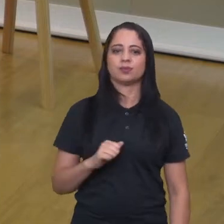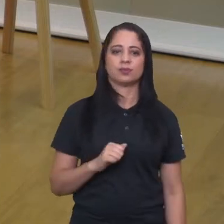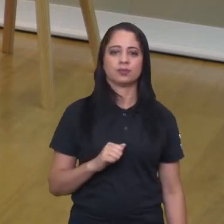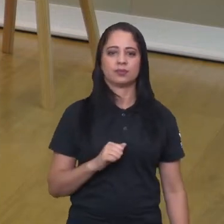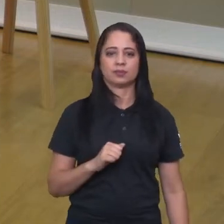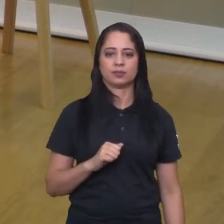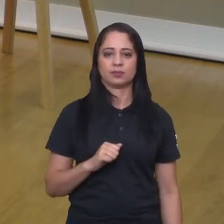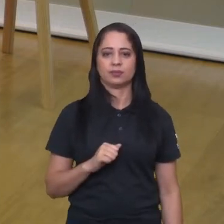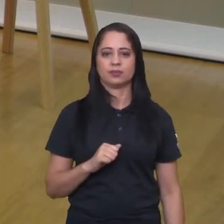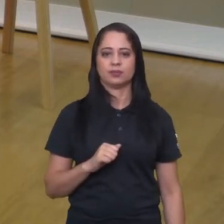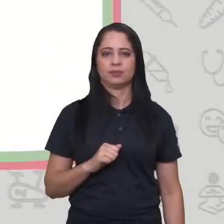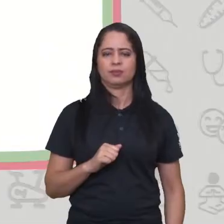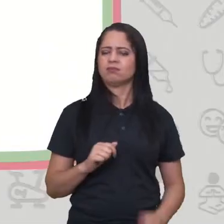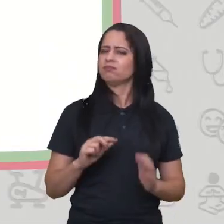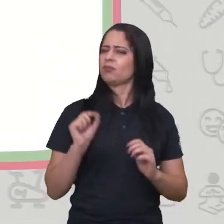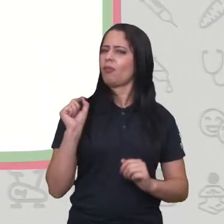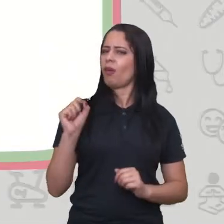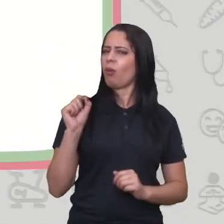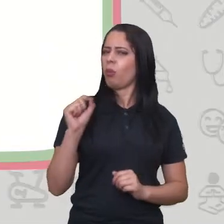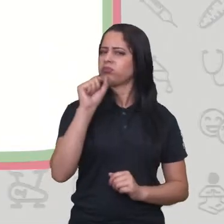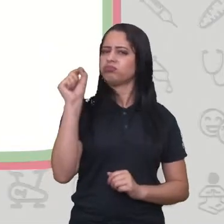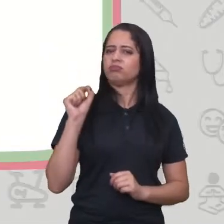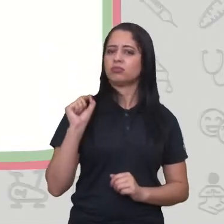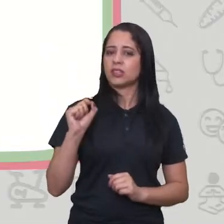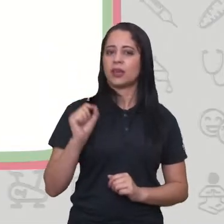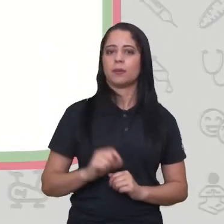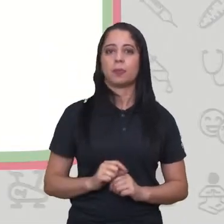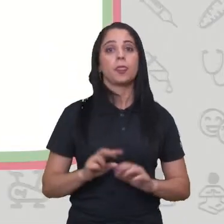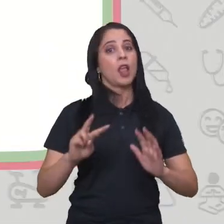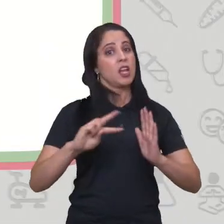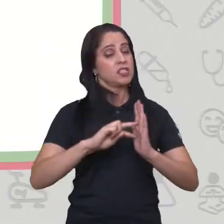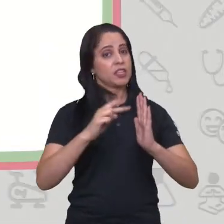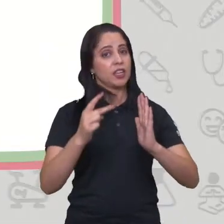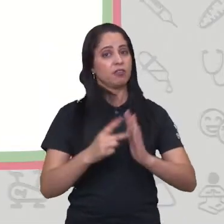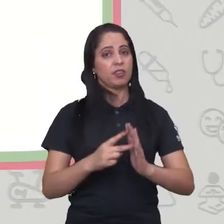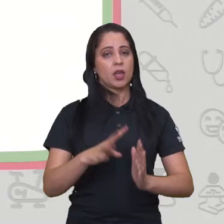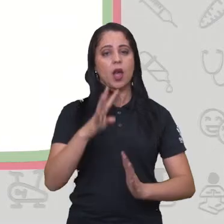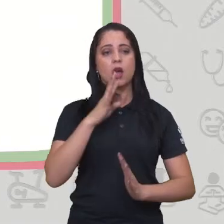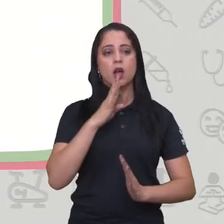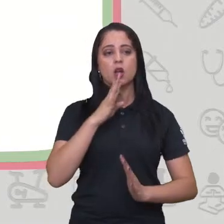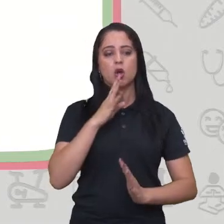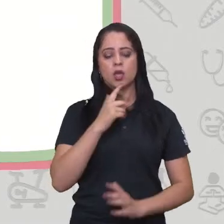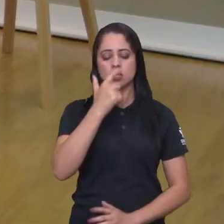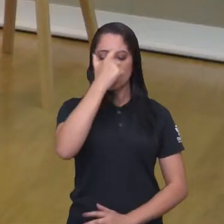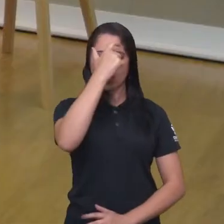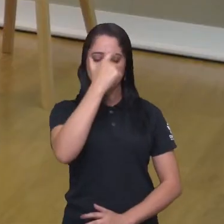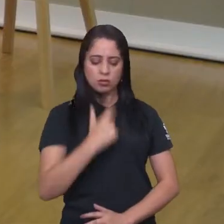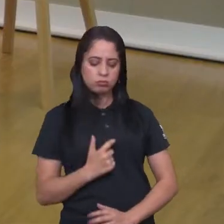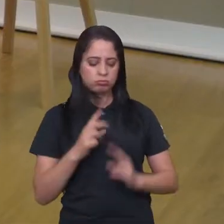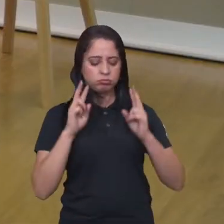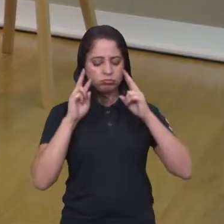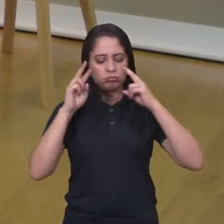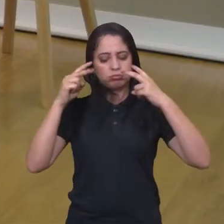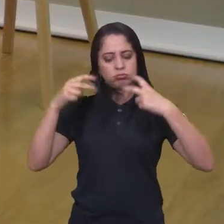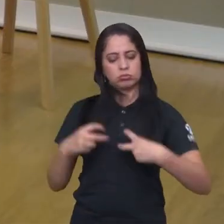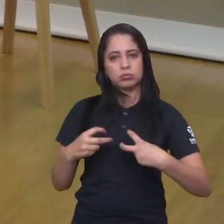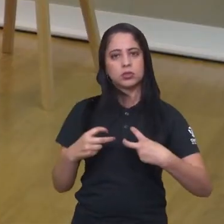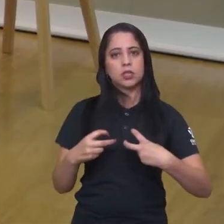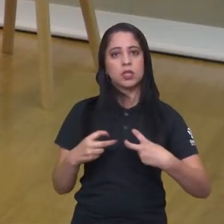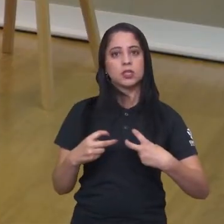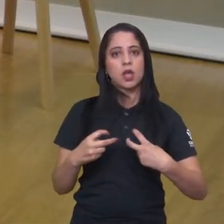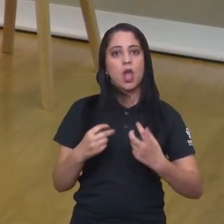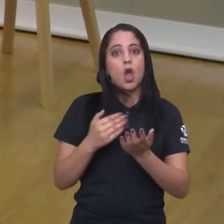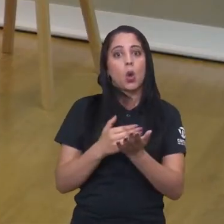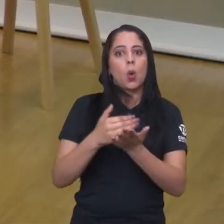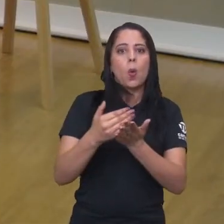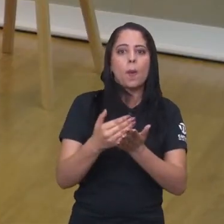tal dessa autopercepção? Gisele, autopercepção é o autoconhecimento. É você começar a